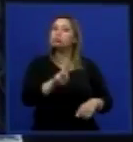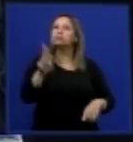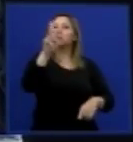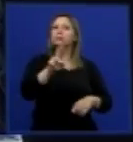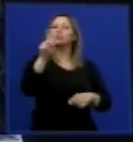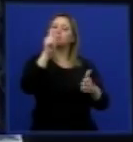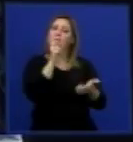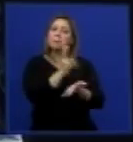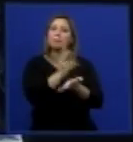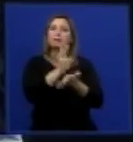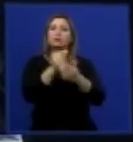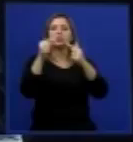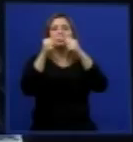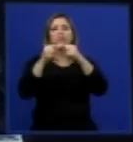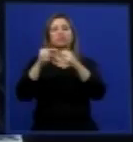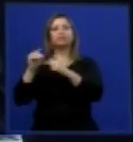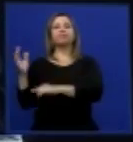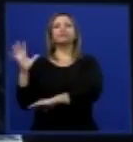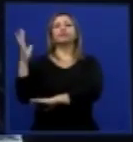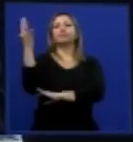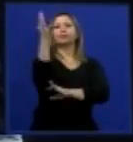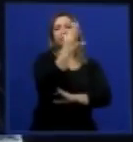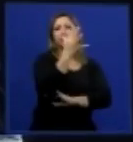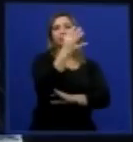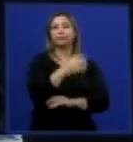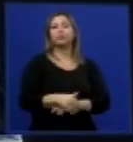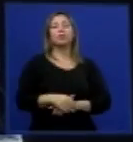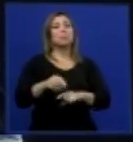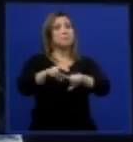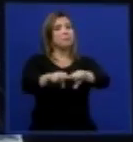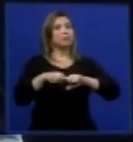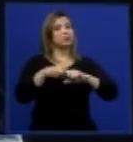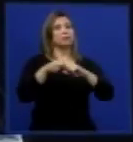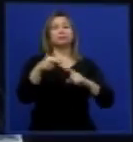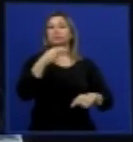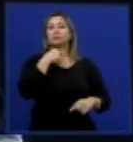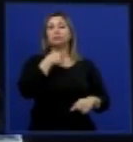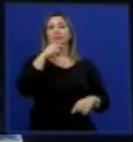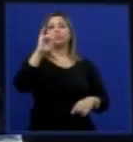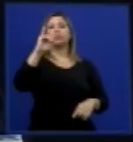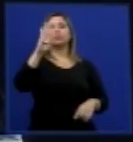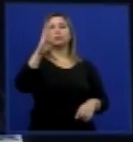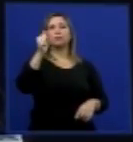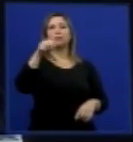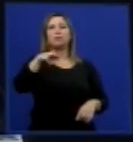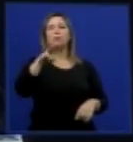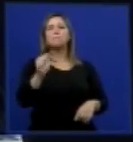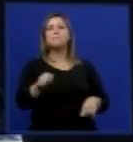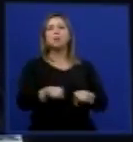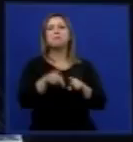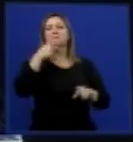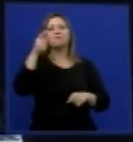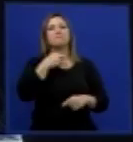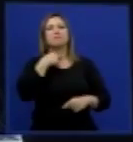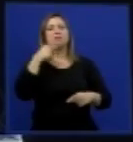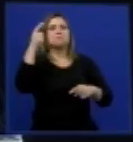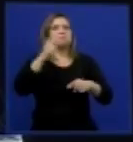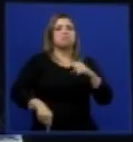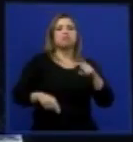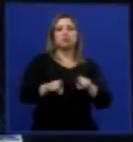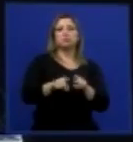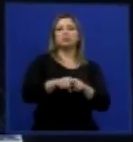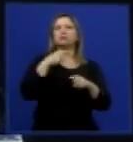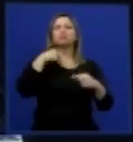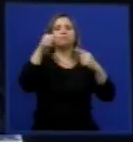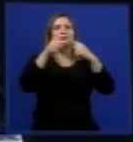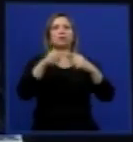ambientalmente adequada portanto não pode mais o Ibama afirmar que no Brasil não existe sistema eficaz de